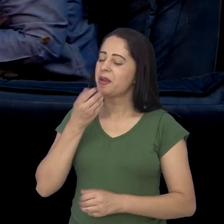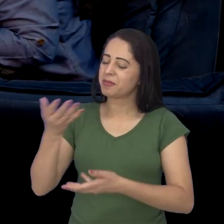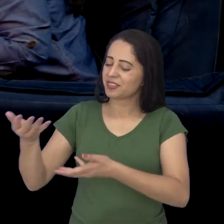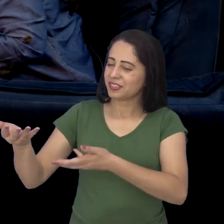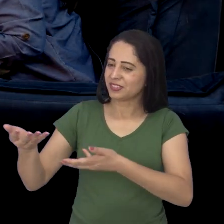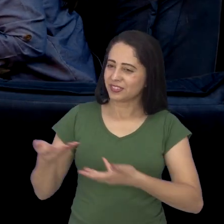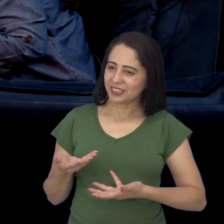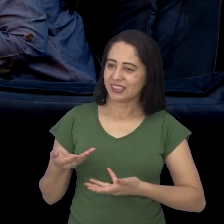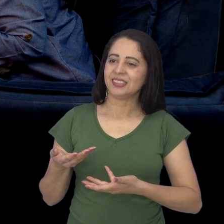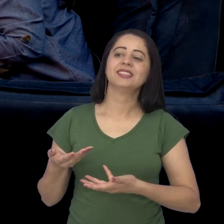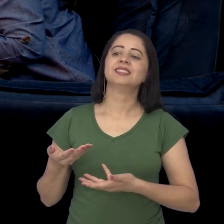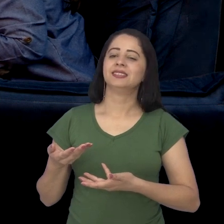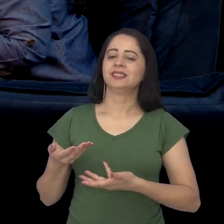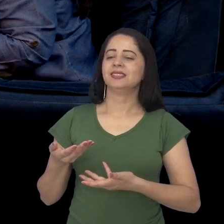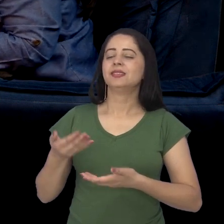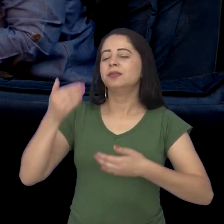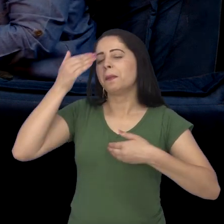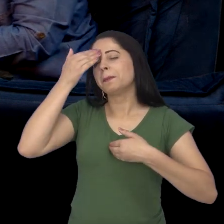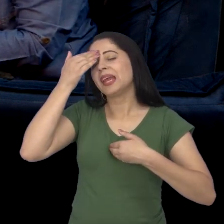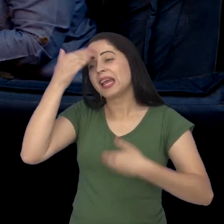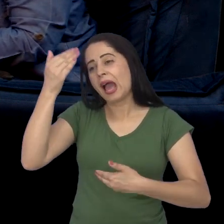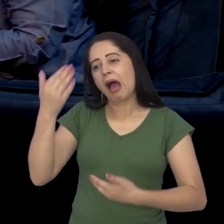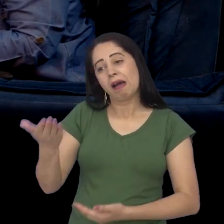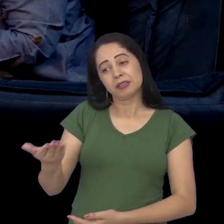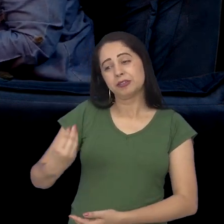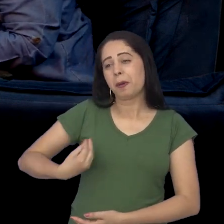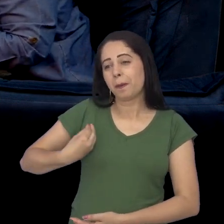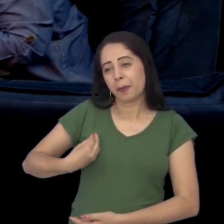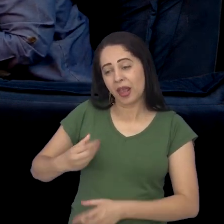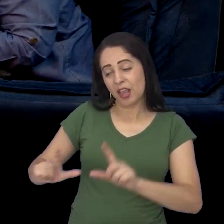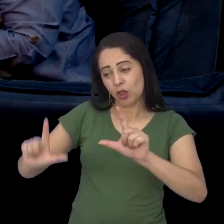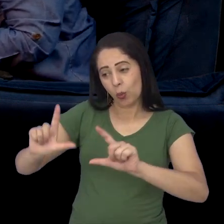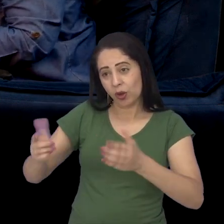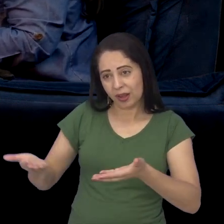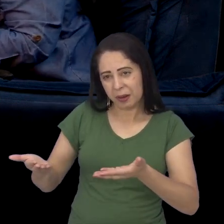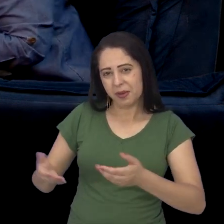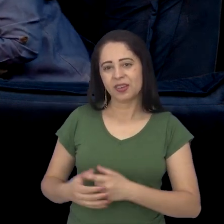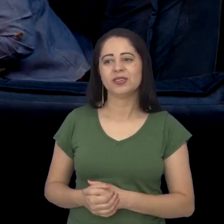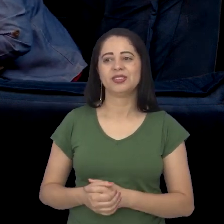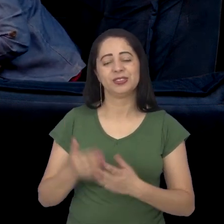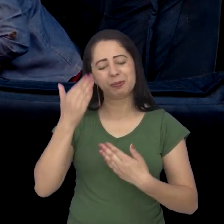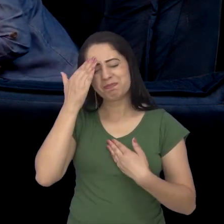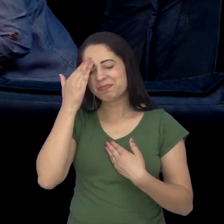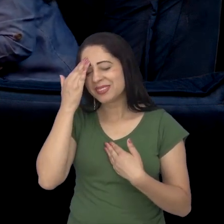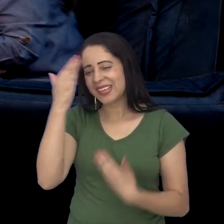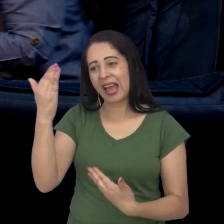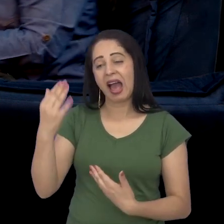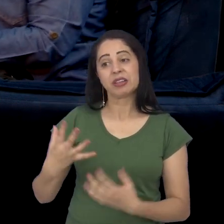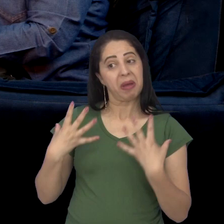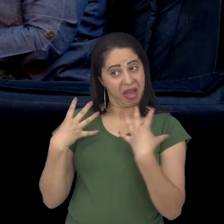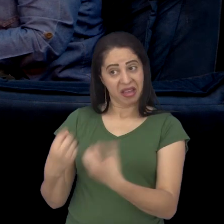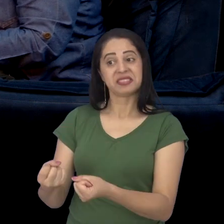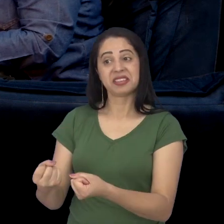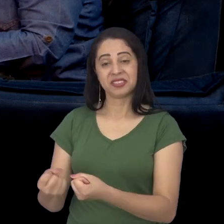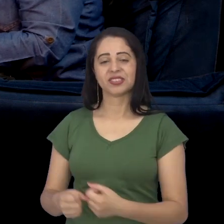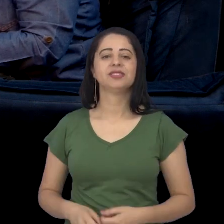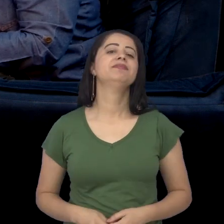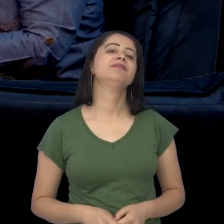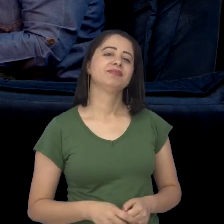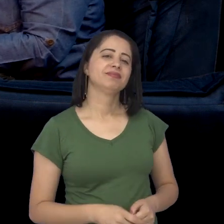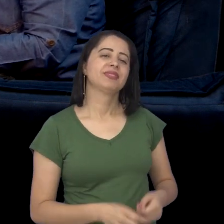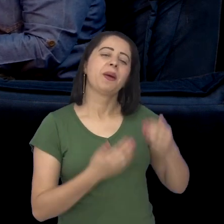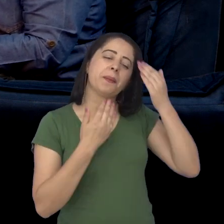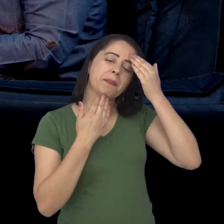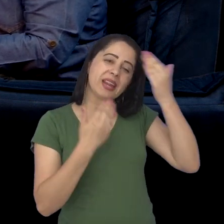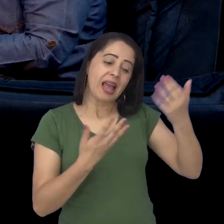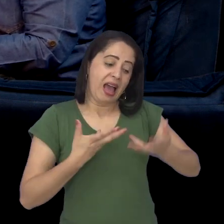Seja bem-vinda, Fernanda. É uma honra ter você aqui no nosso programa. Muito obrigada, viu, pela sua participação.